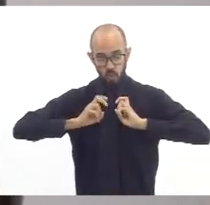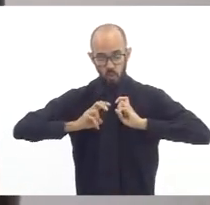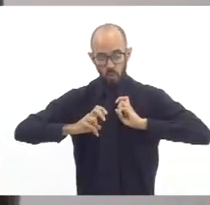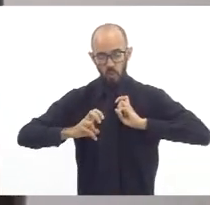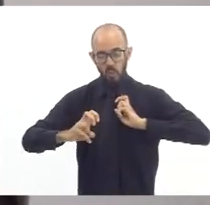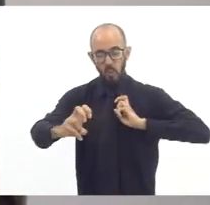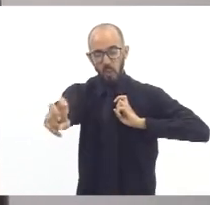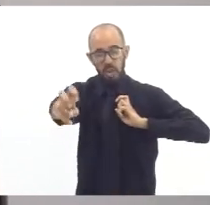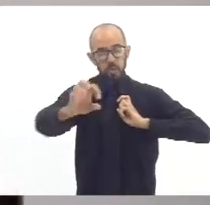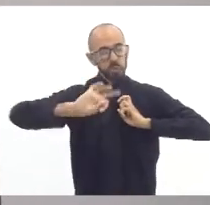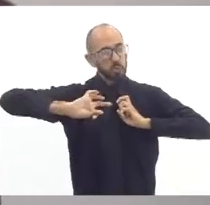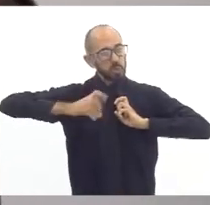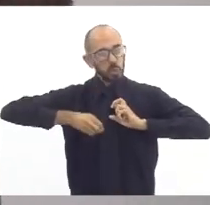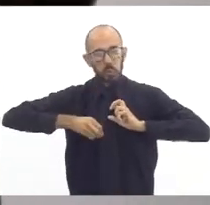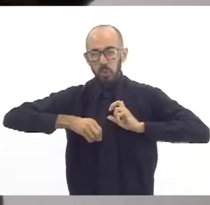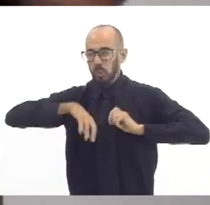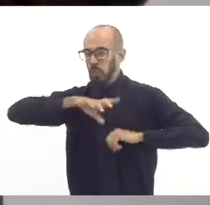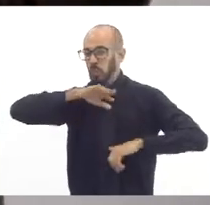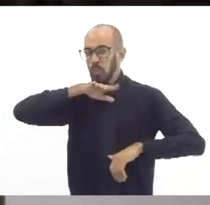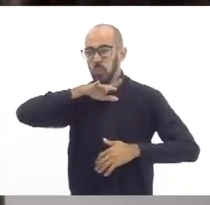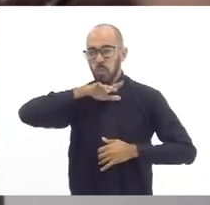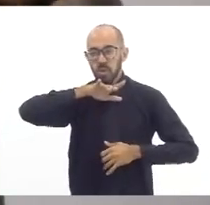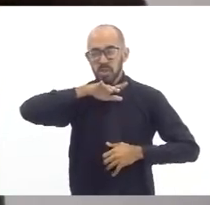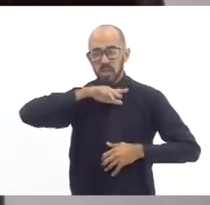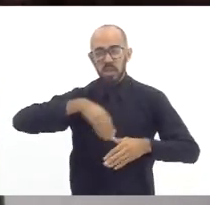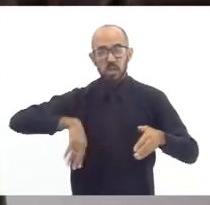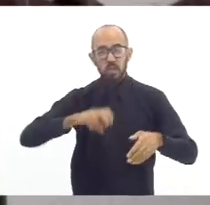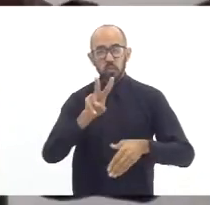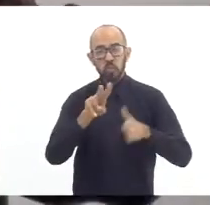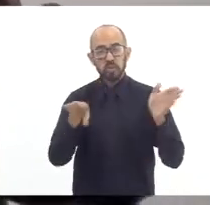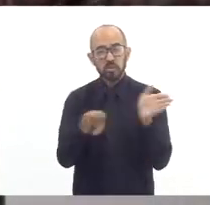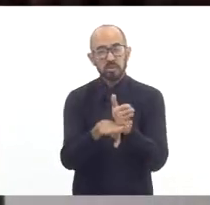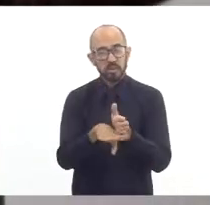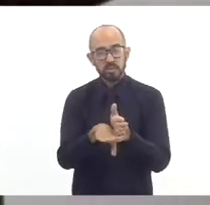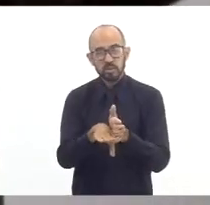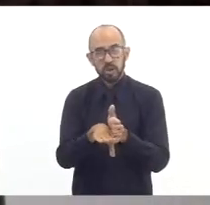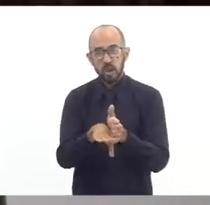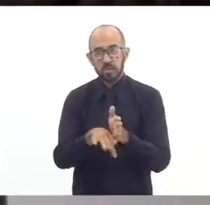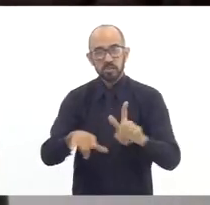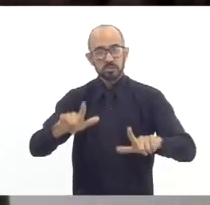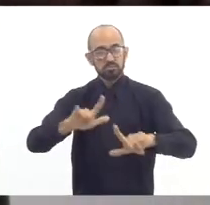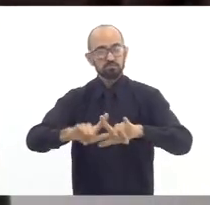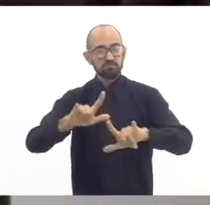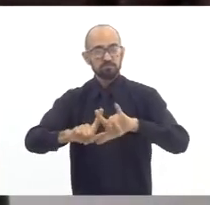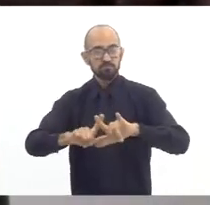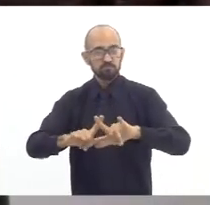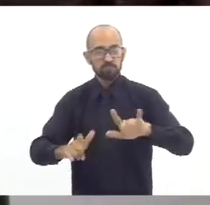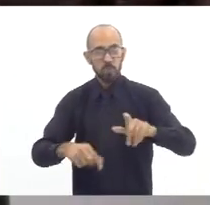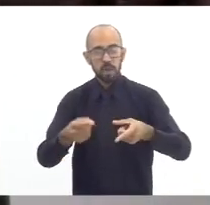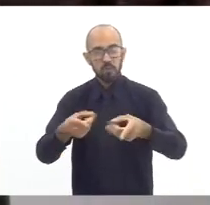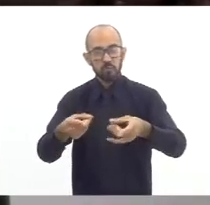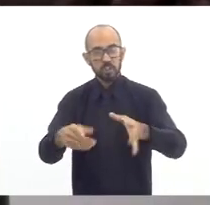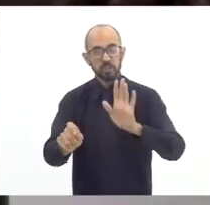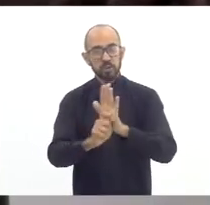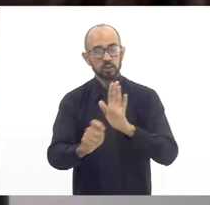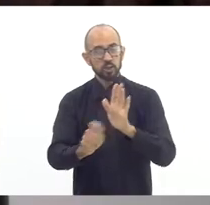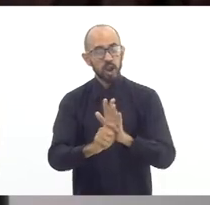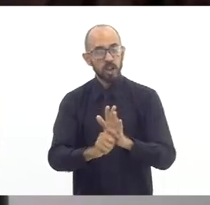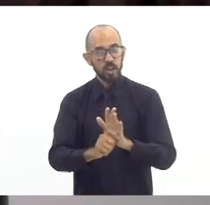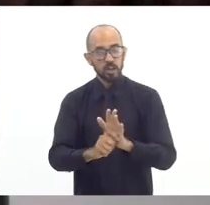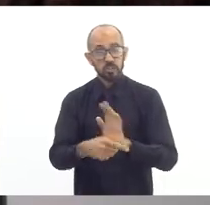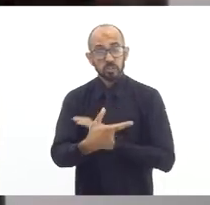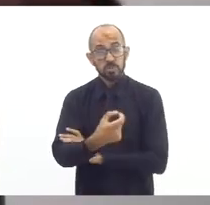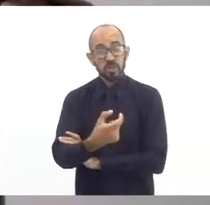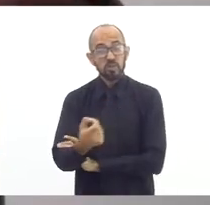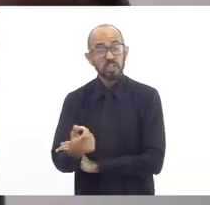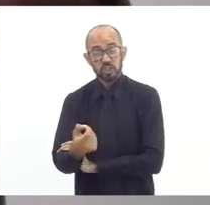deteriorada, os dormentes, umas duas estações dominadas pelo narcotráfico. Isso lá em 2020, deputada Marta Rocha.